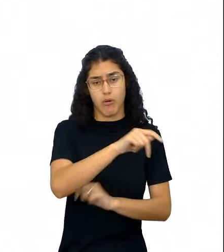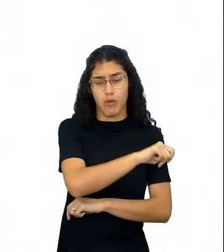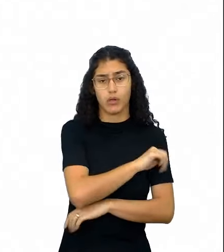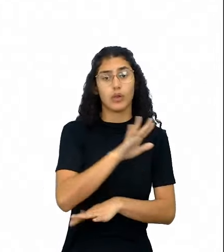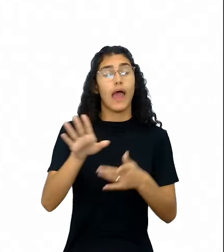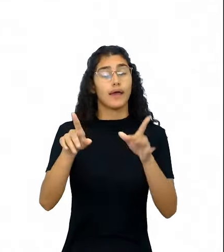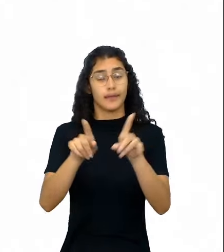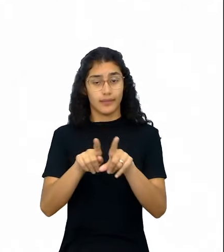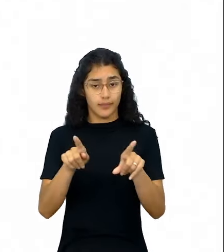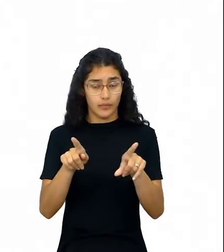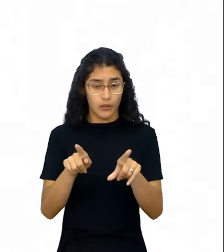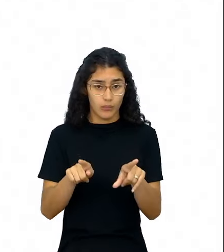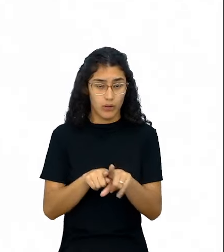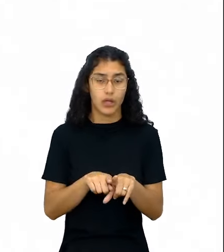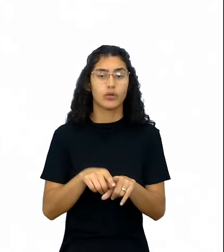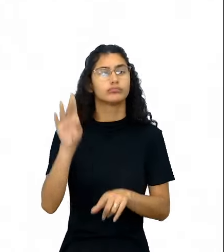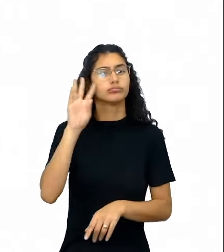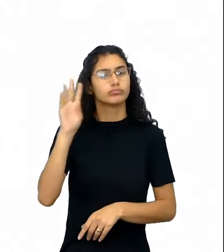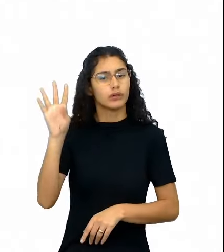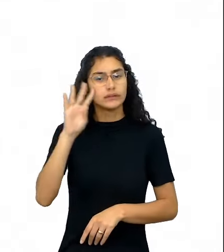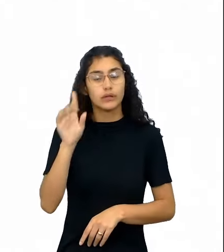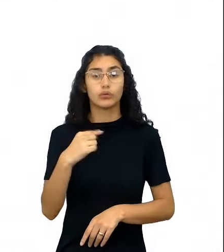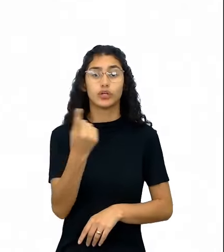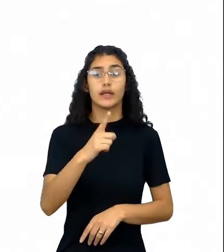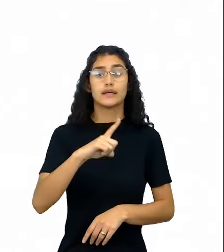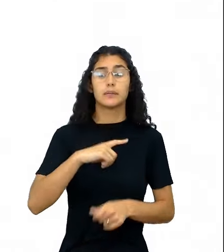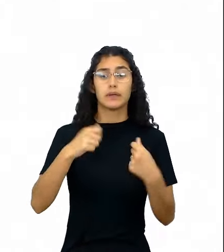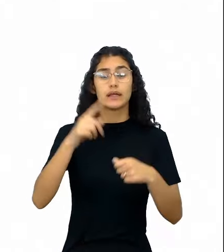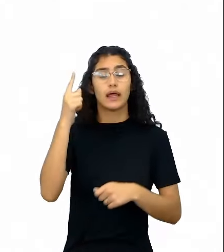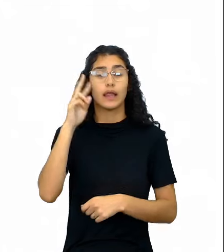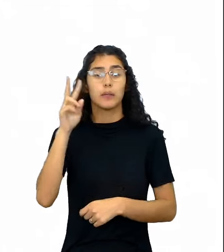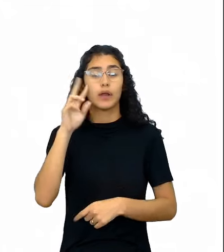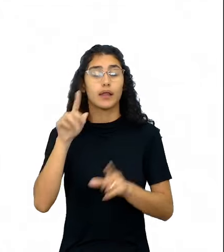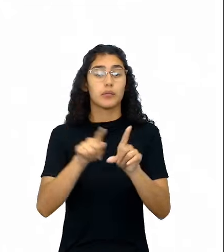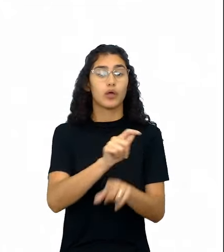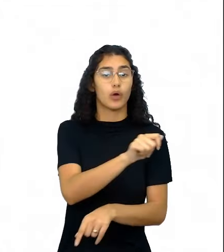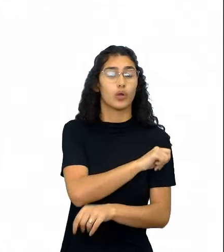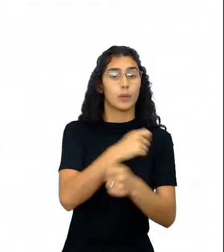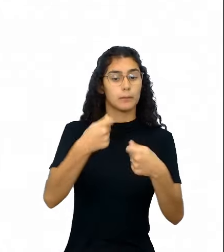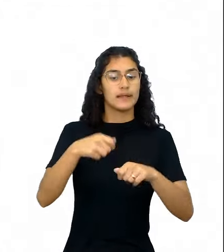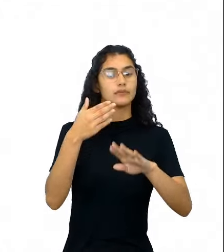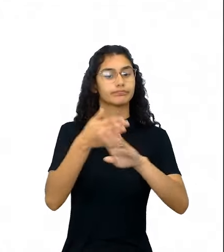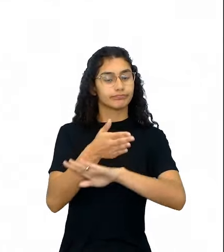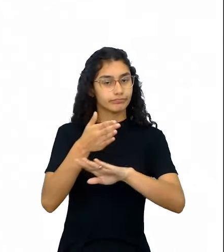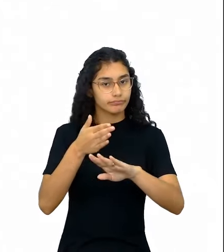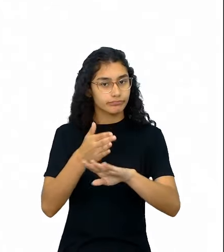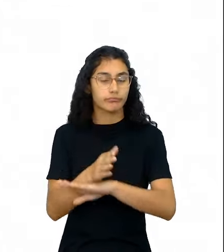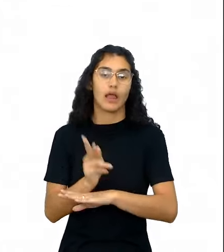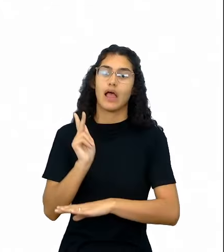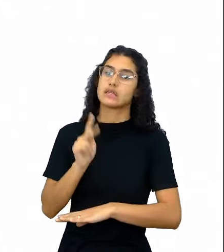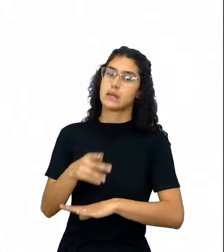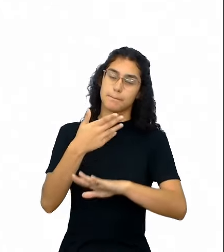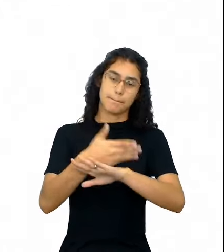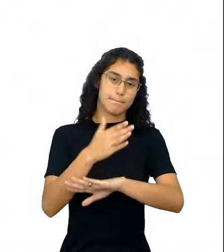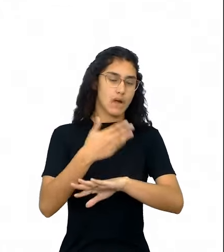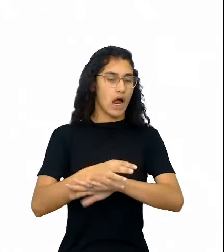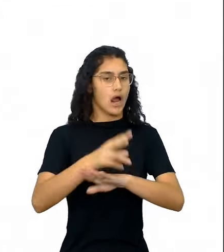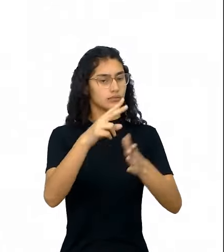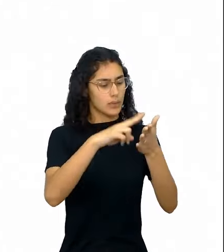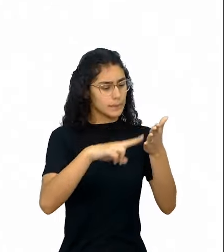disso, também, nesse momento de reflexão, nós temos que ressaltar que os estudantes precisam acessar constantemente práticas